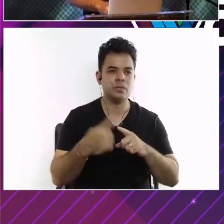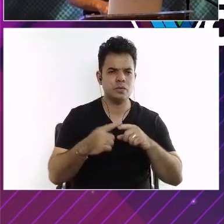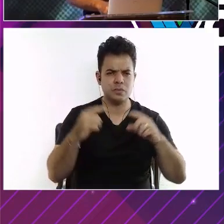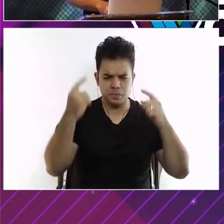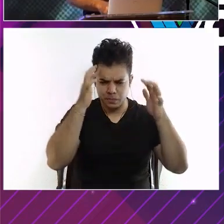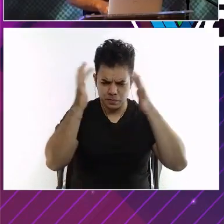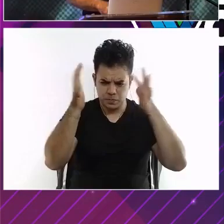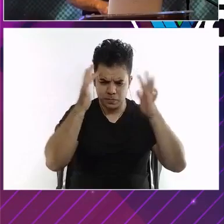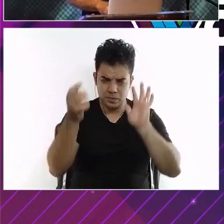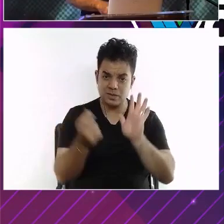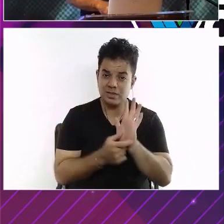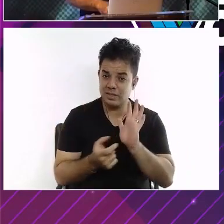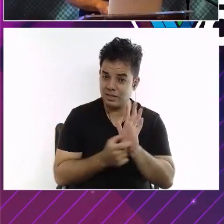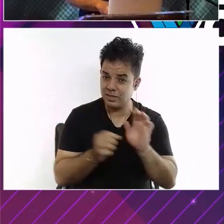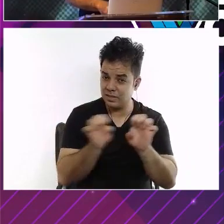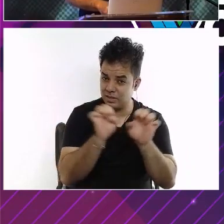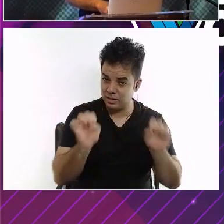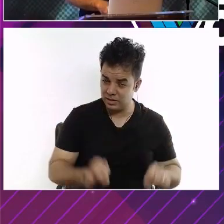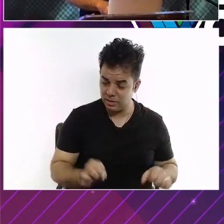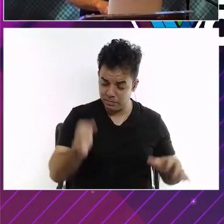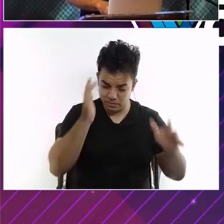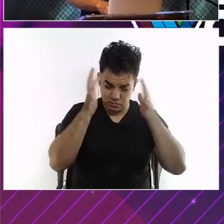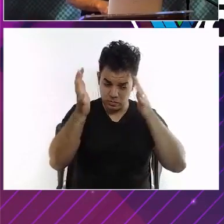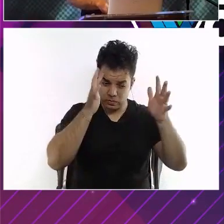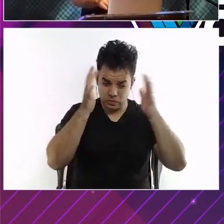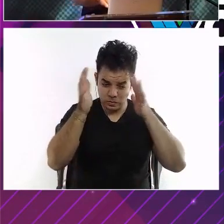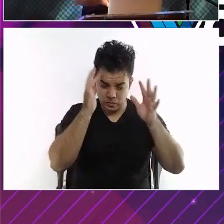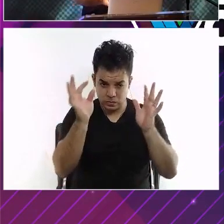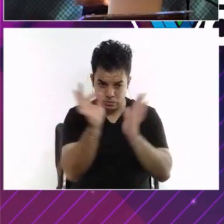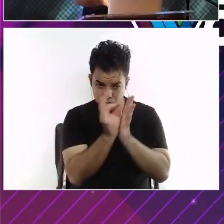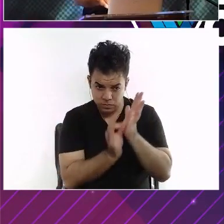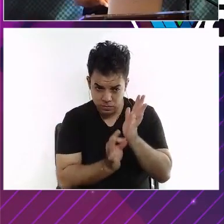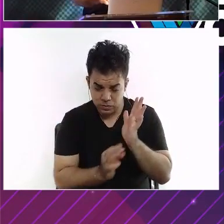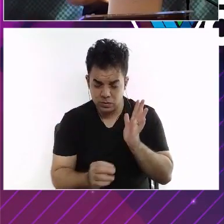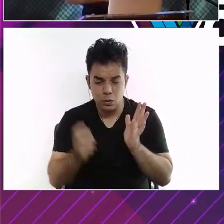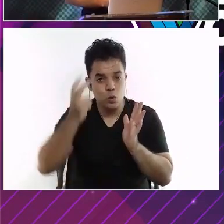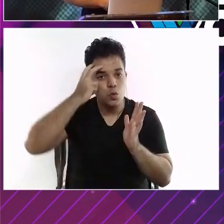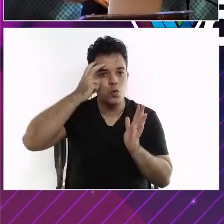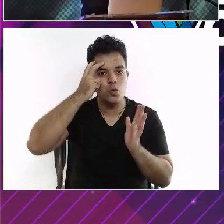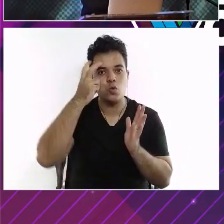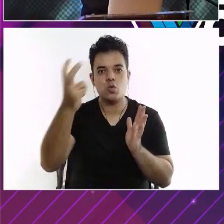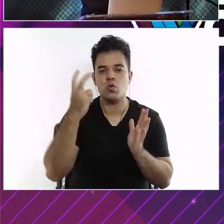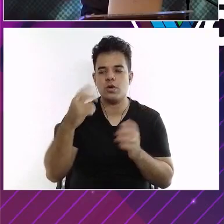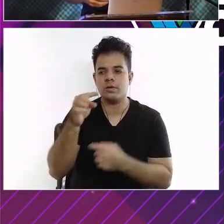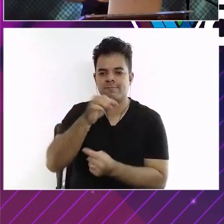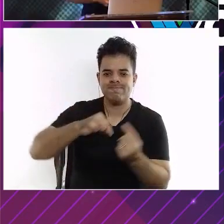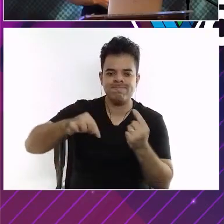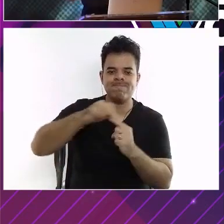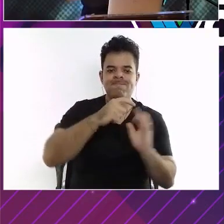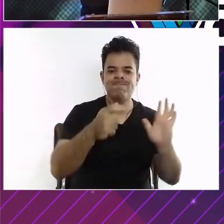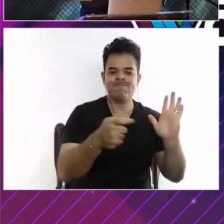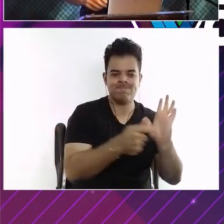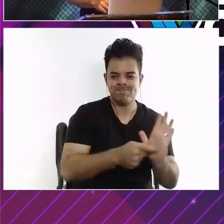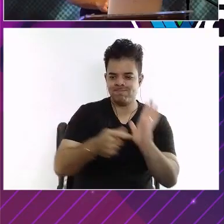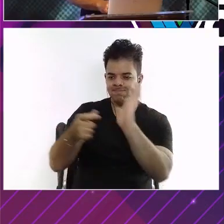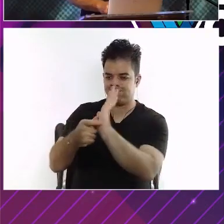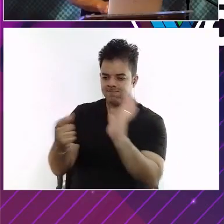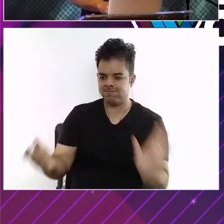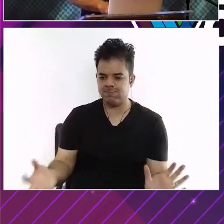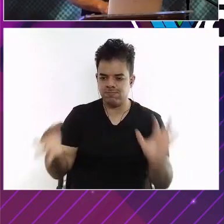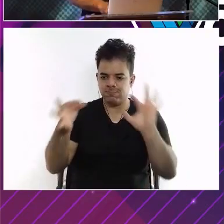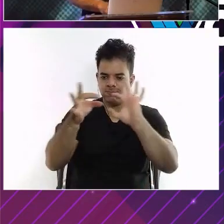está desenhando pensamento, está desenhando cultura, está desenhando um relacionamento entre sistemas e sistemas, entre sistemas e